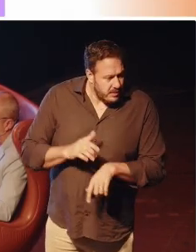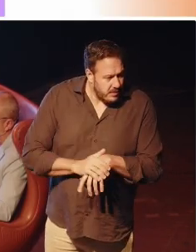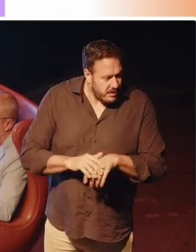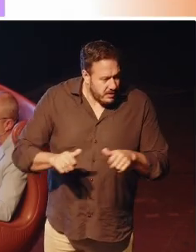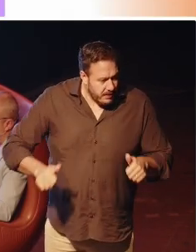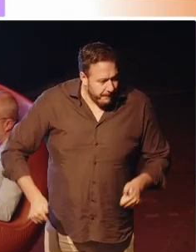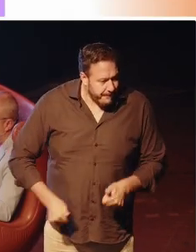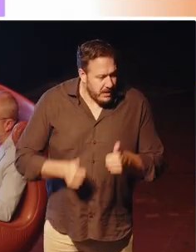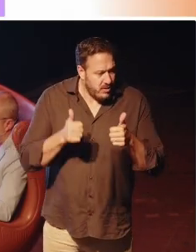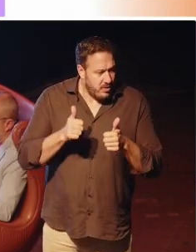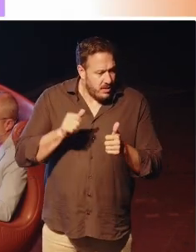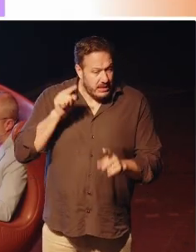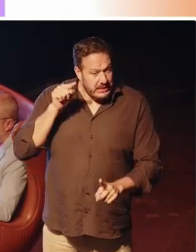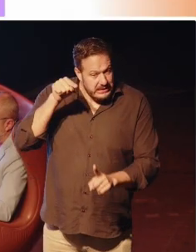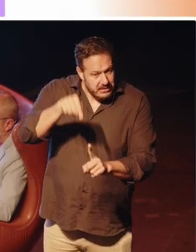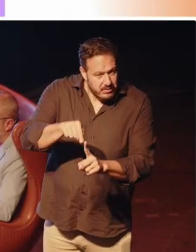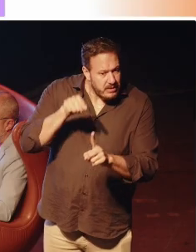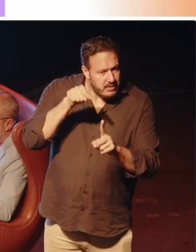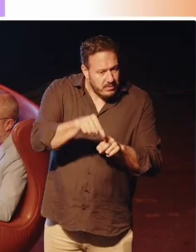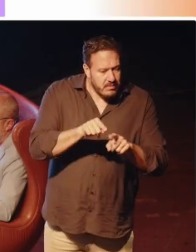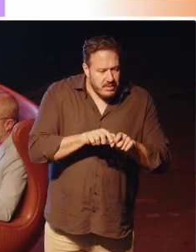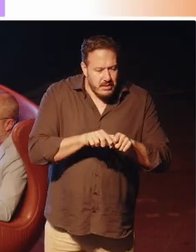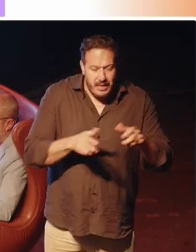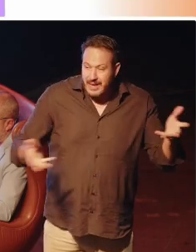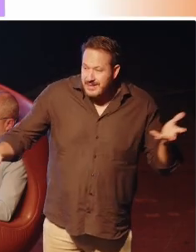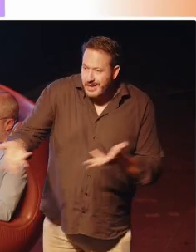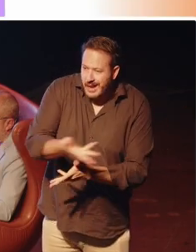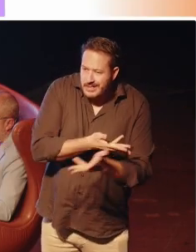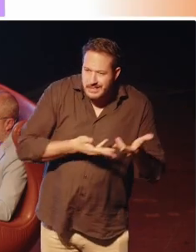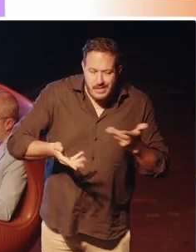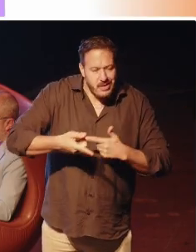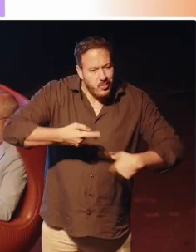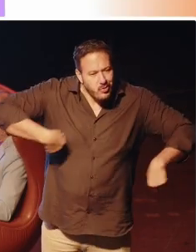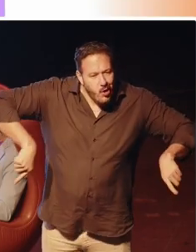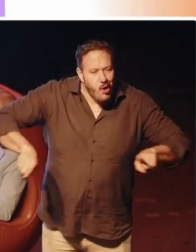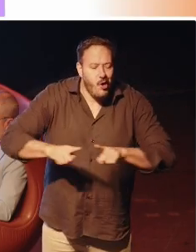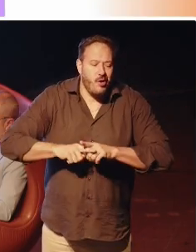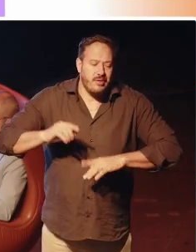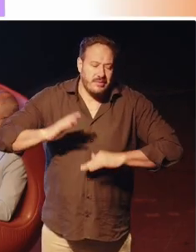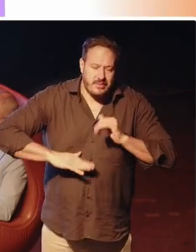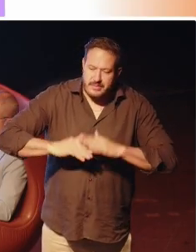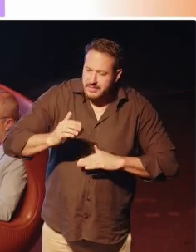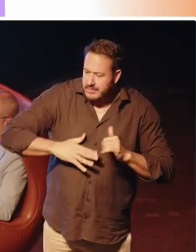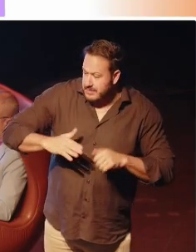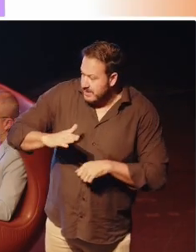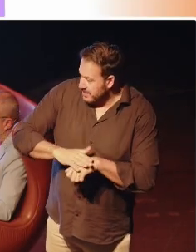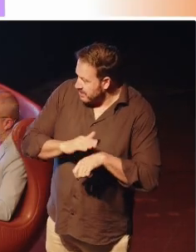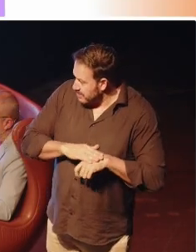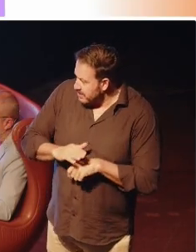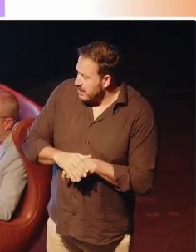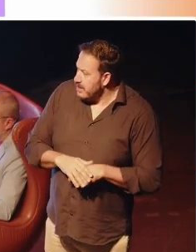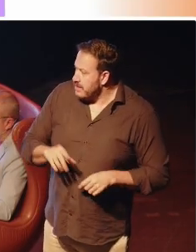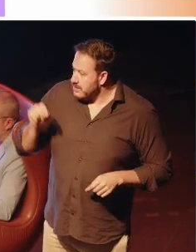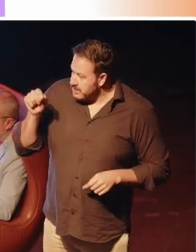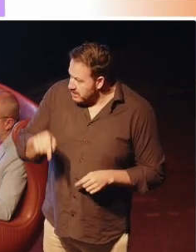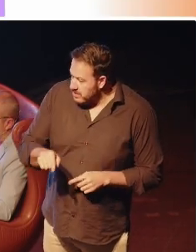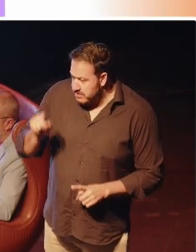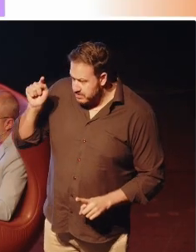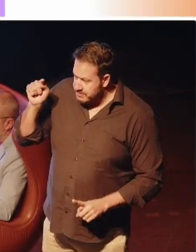a sua interação com o meio ao seu redor, né? As suas atividades. Então, elas